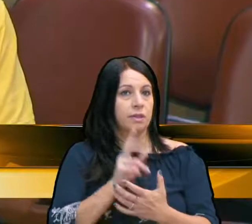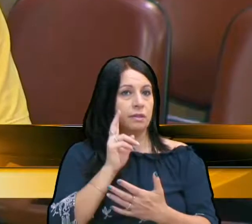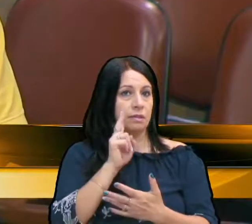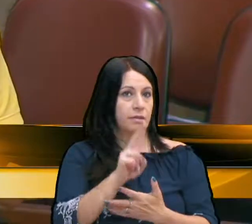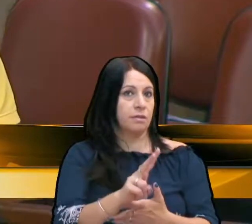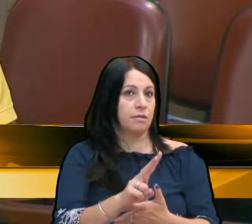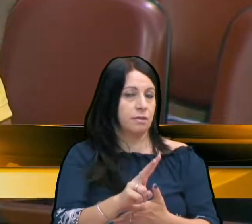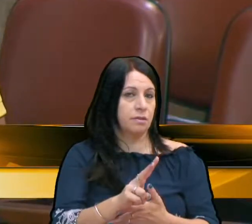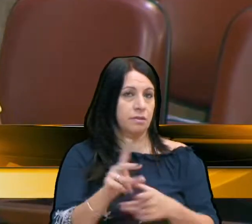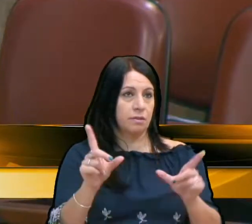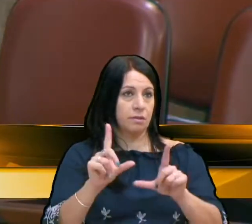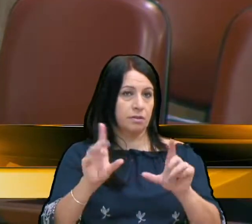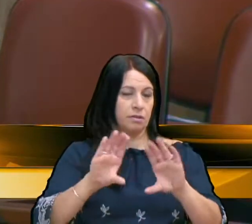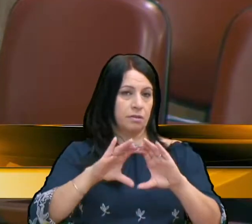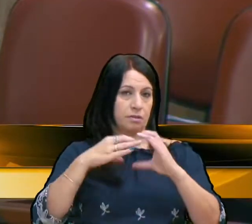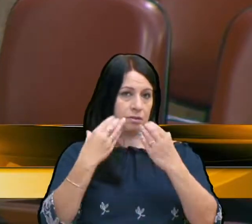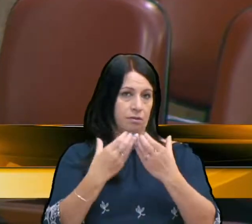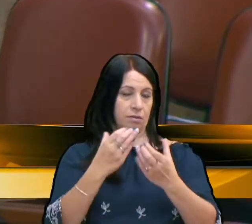TV Câmara,